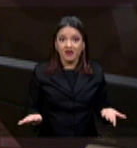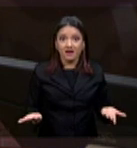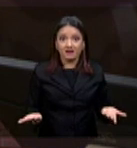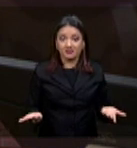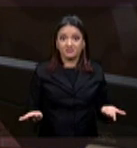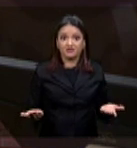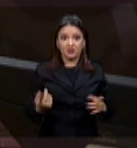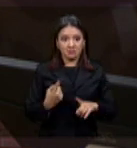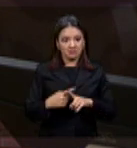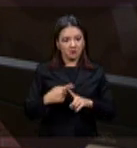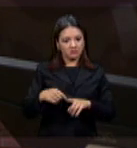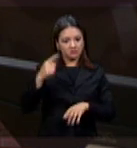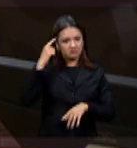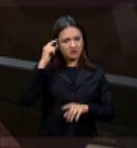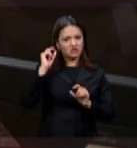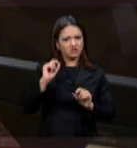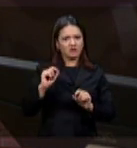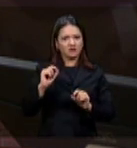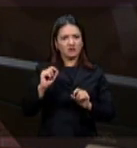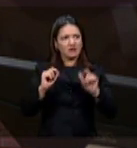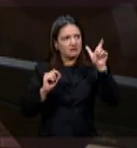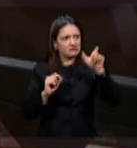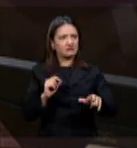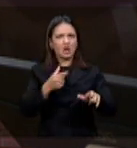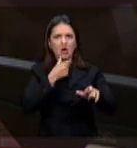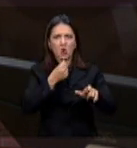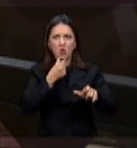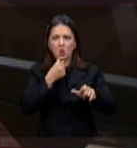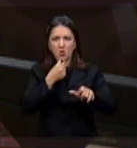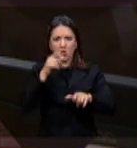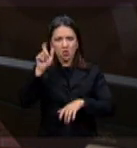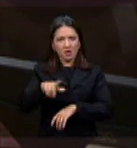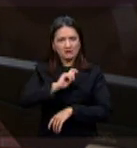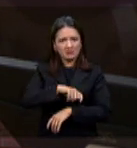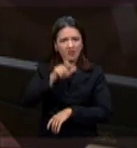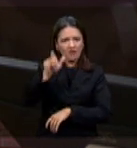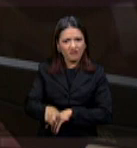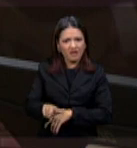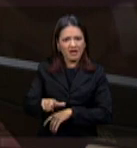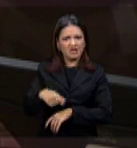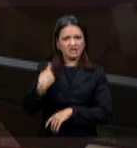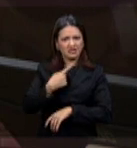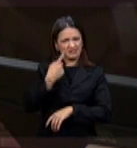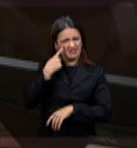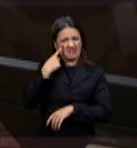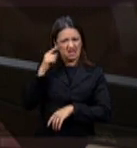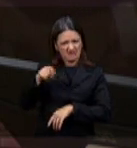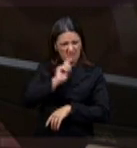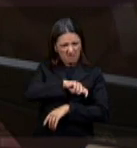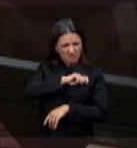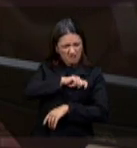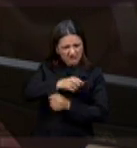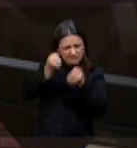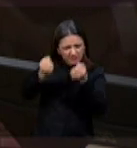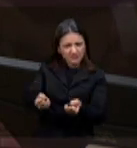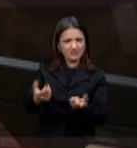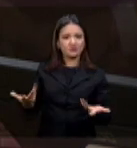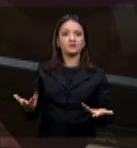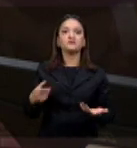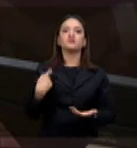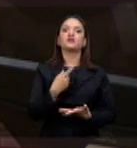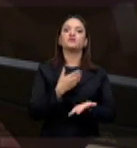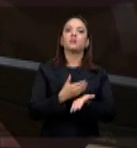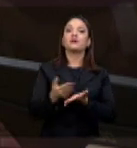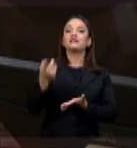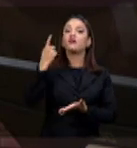nossa cabeça, eles são todos monstros. E eu acho que isso facilita muito para o lado deles, sabe? A gente tem que começar a identificar